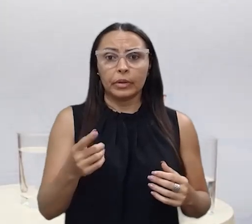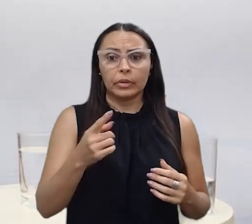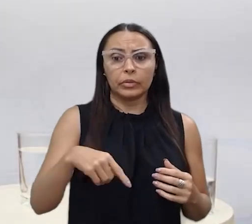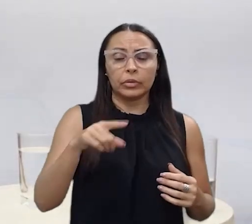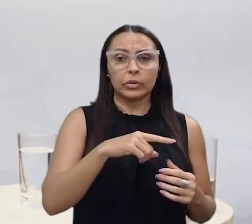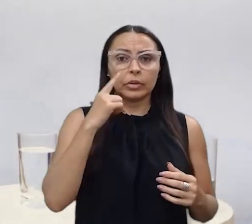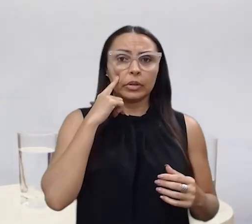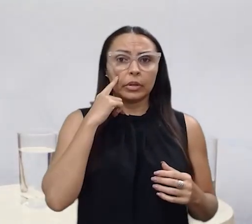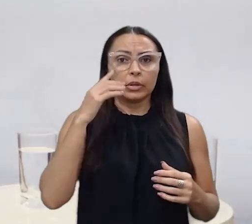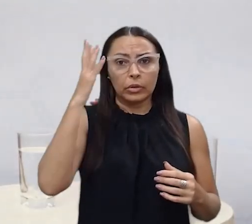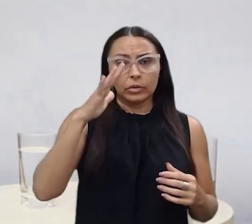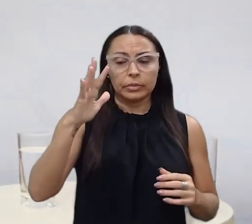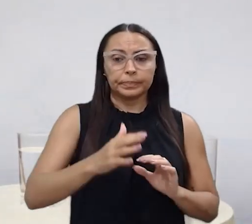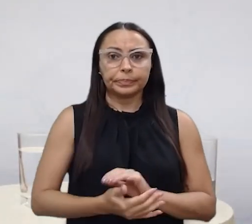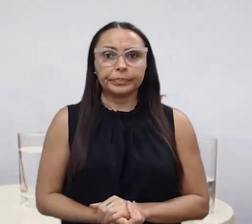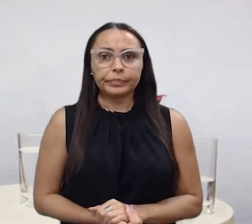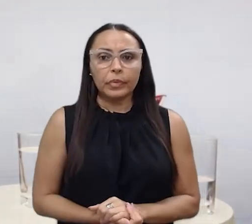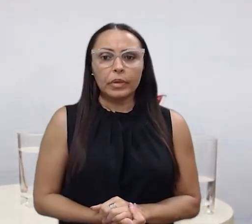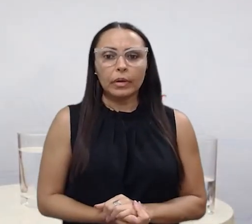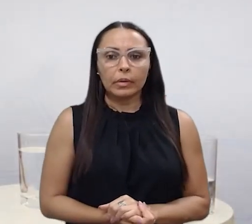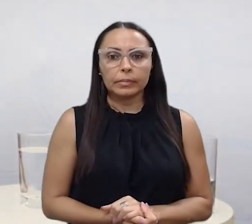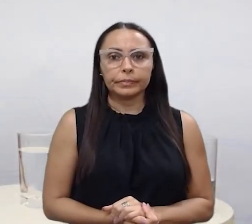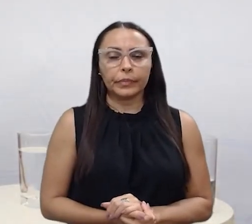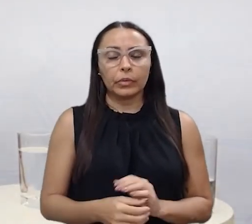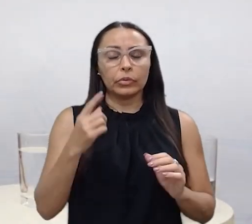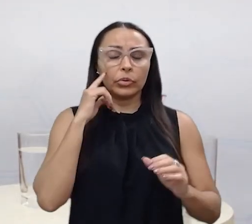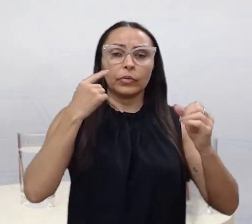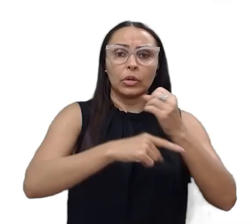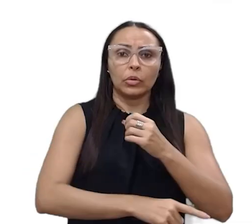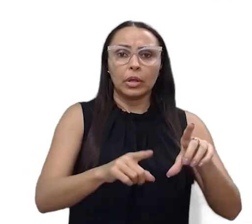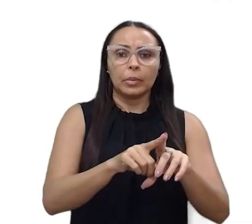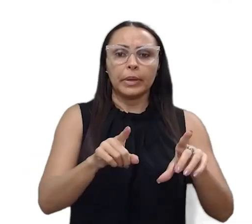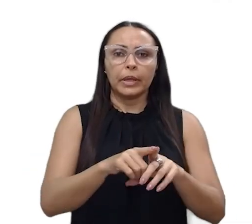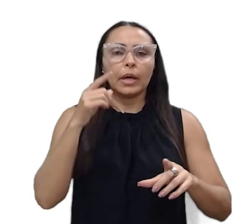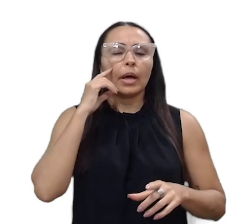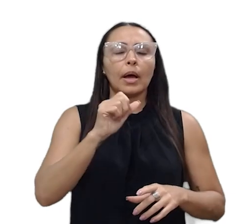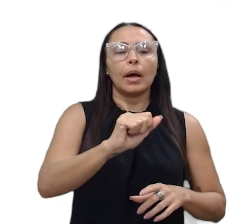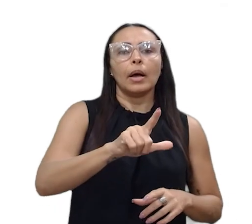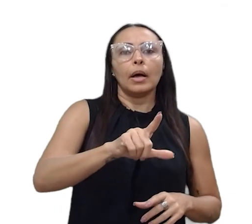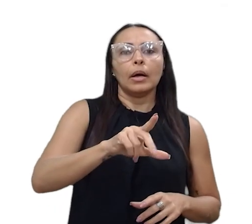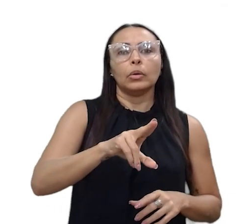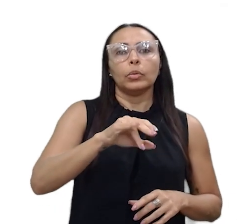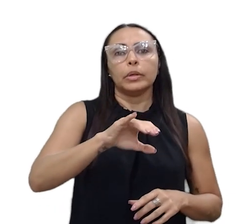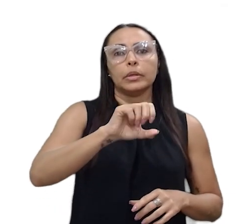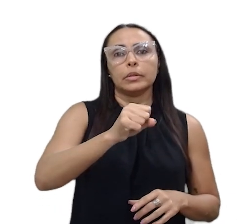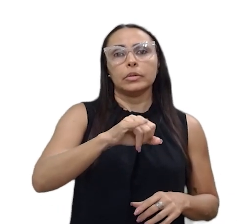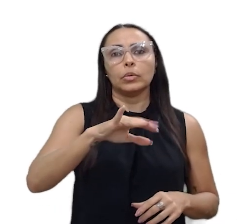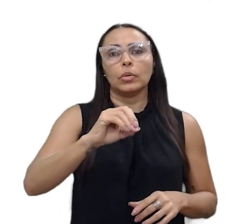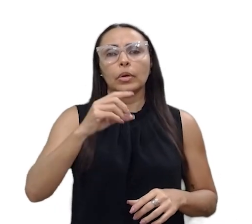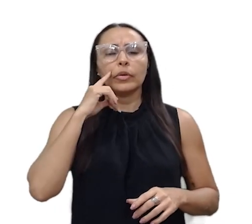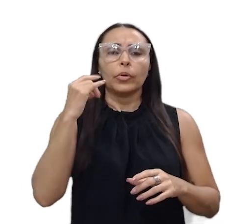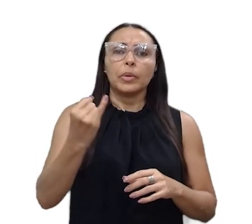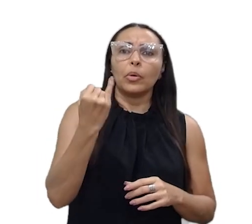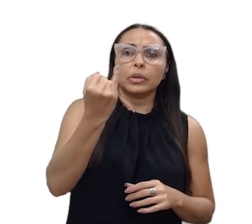enquanto ideologia. E a ESD, um dos fundadores da ESD foi Aloysio Magalhães, que é um designer